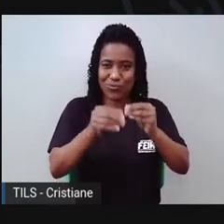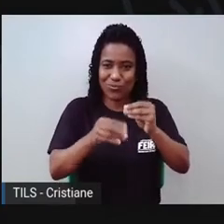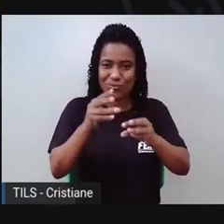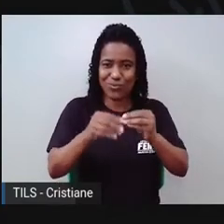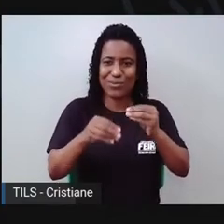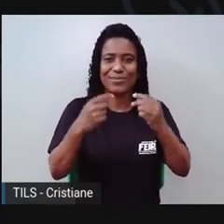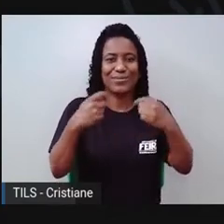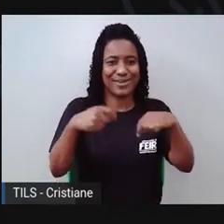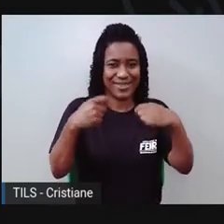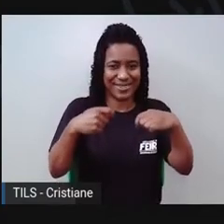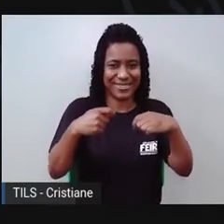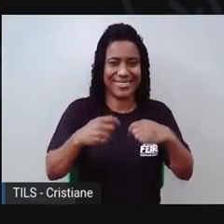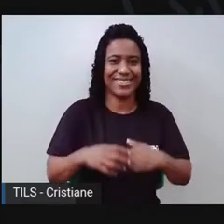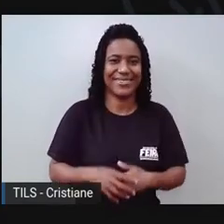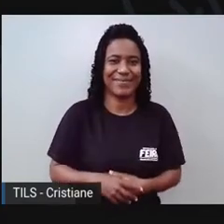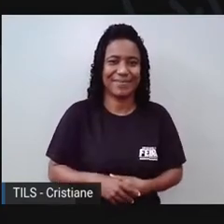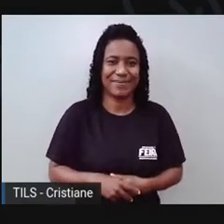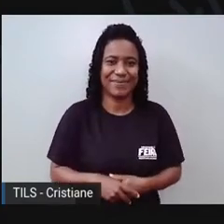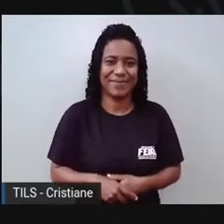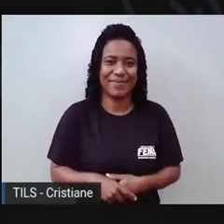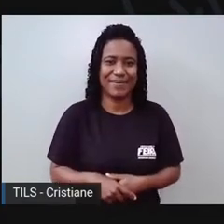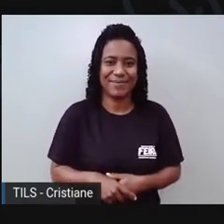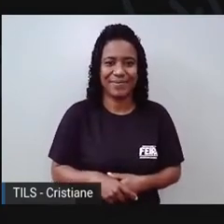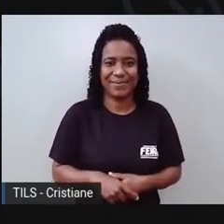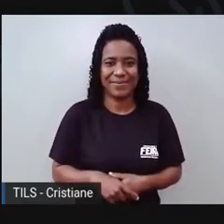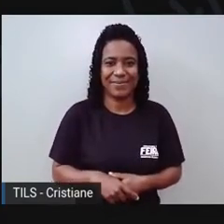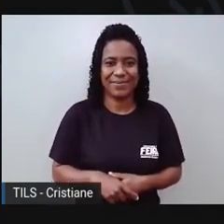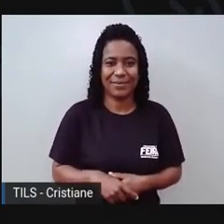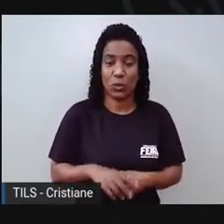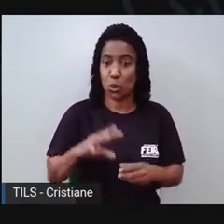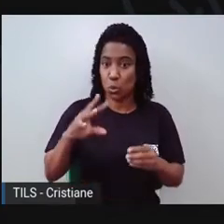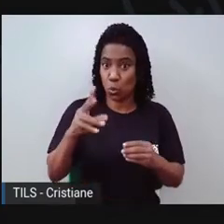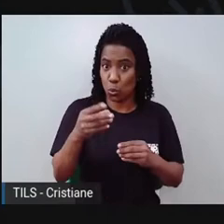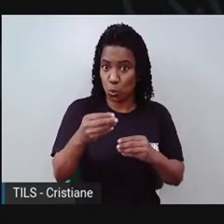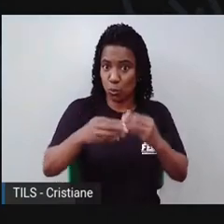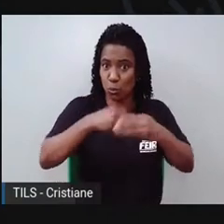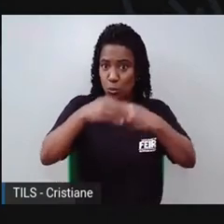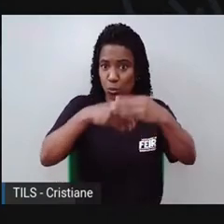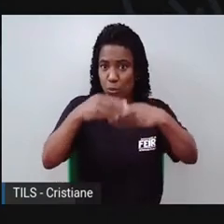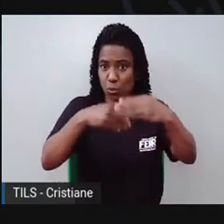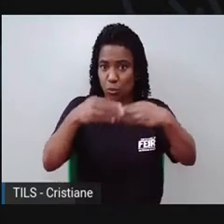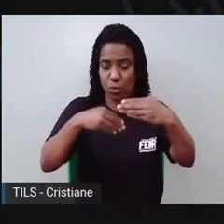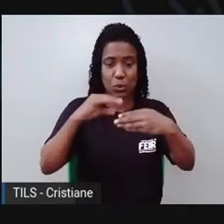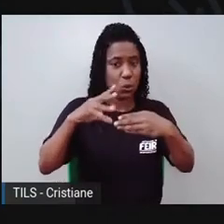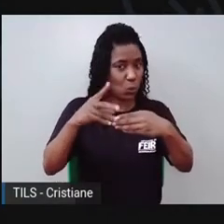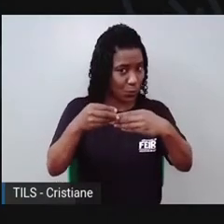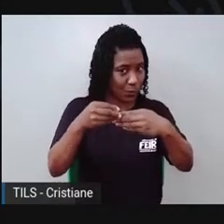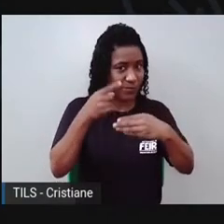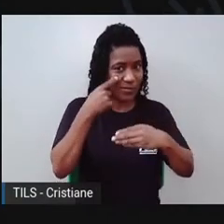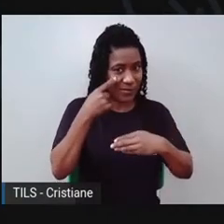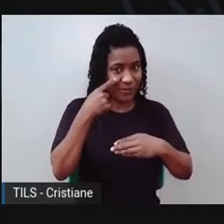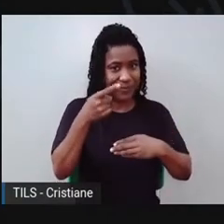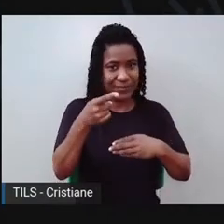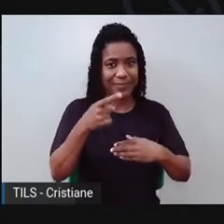De pedacinho em pedacinho, até acabar o rolo. Então, bora lá?